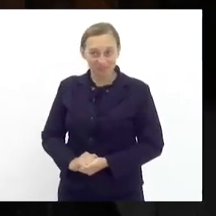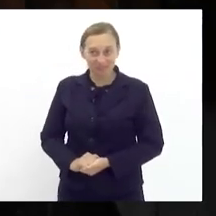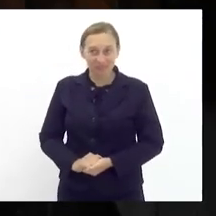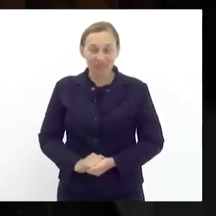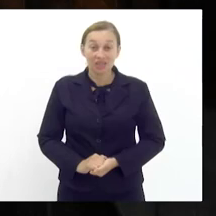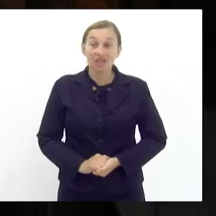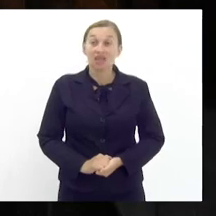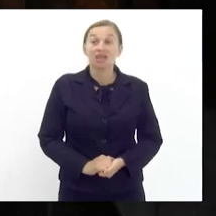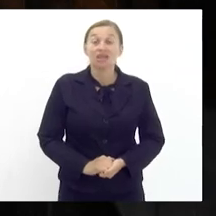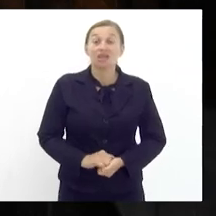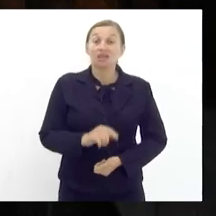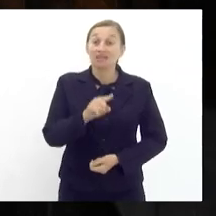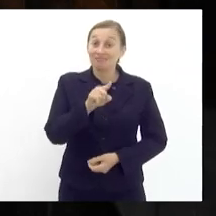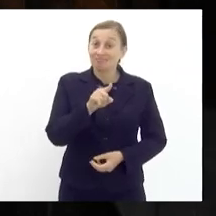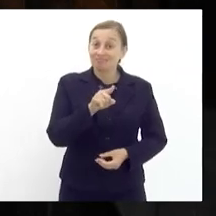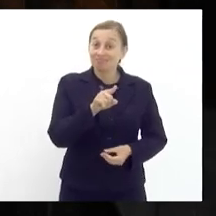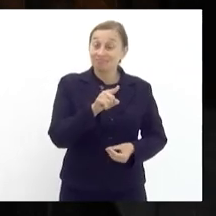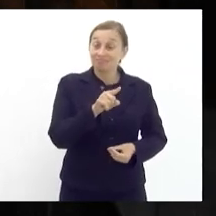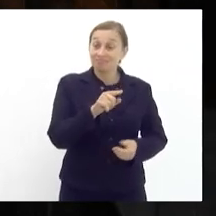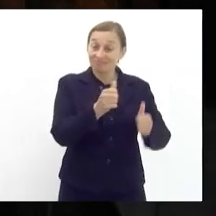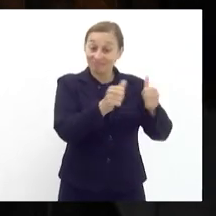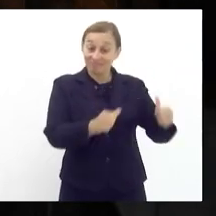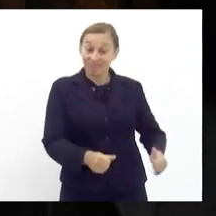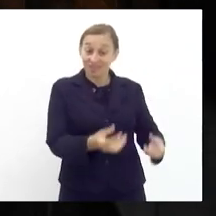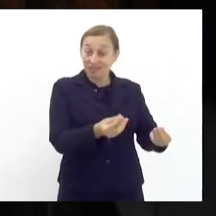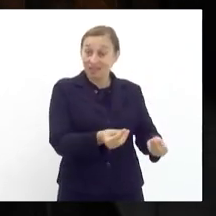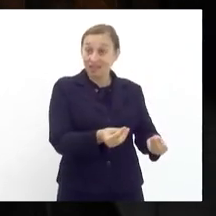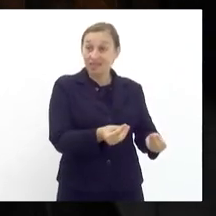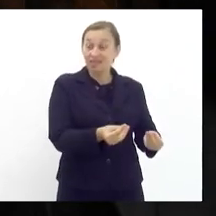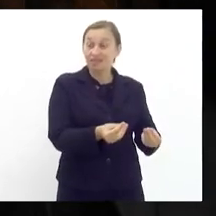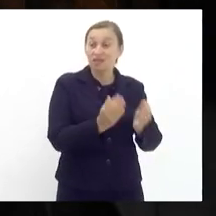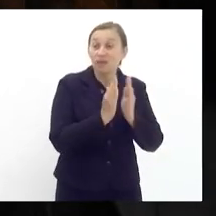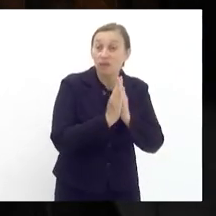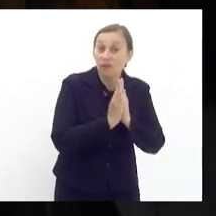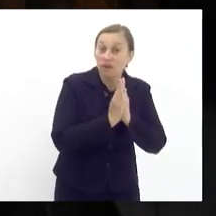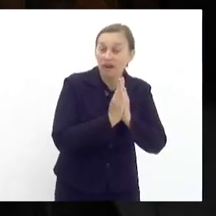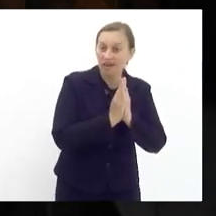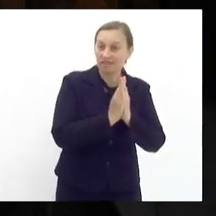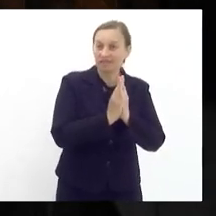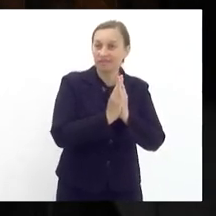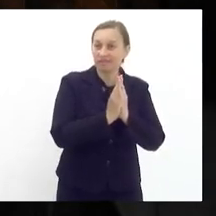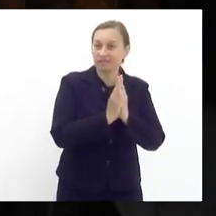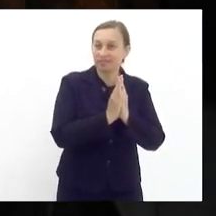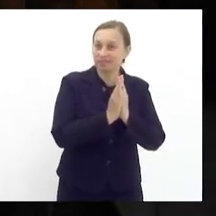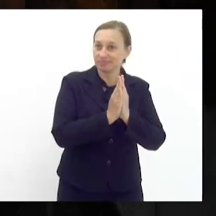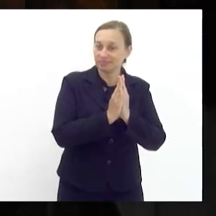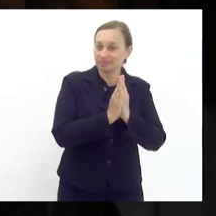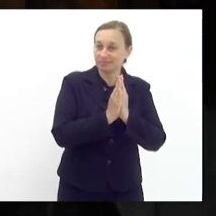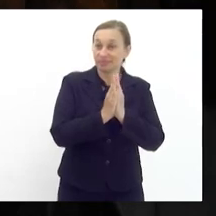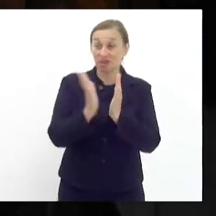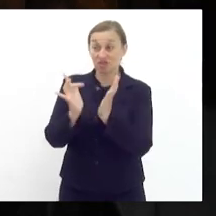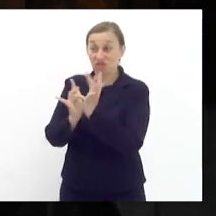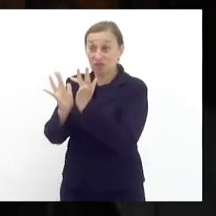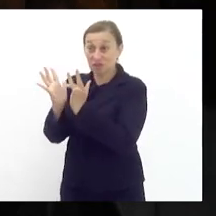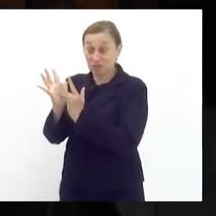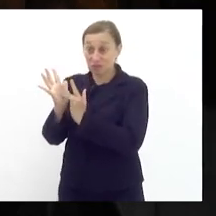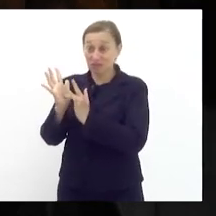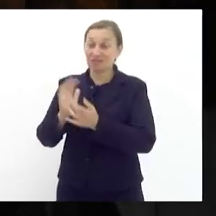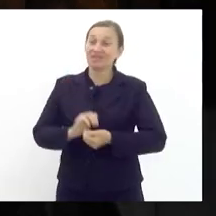que ela consiga interceder perante Jesus